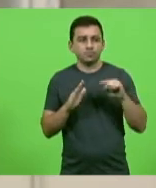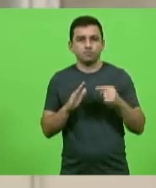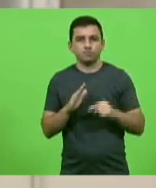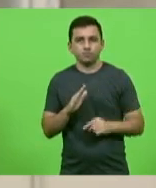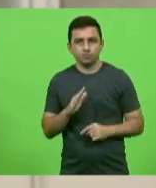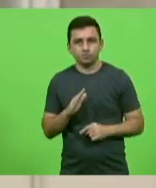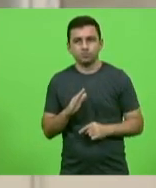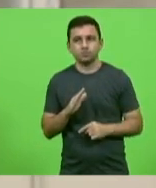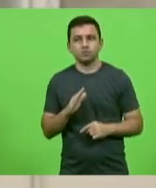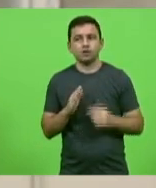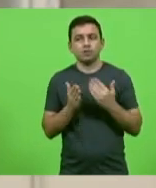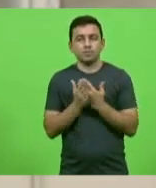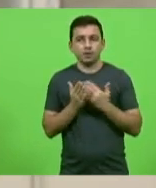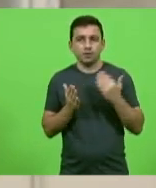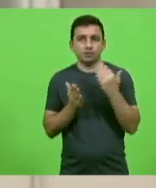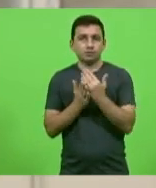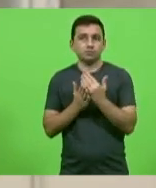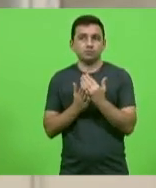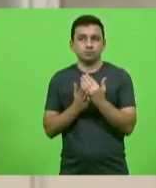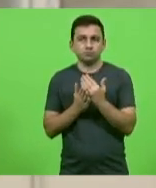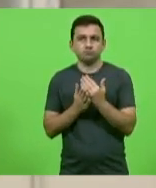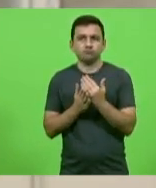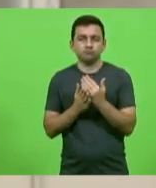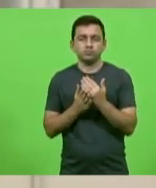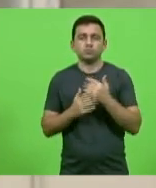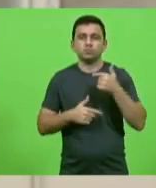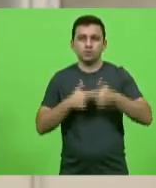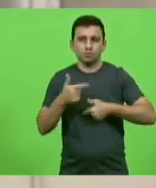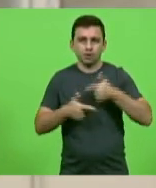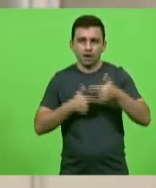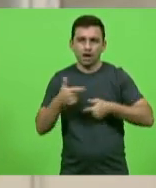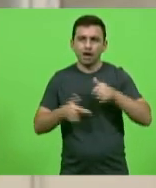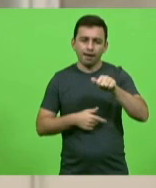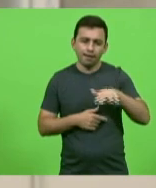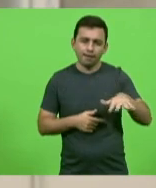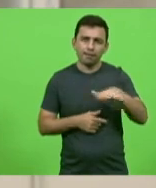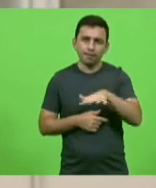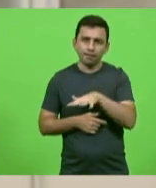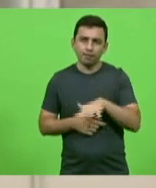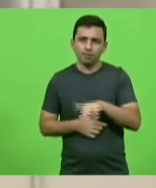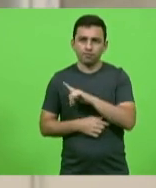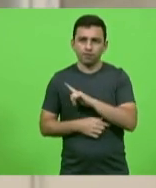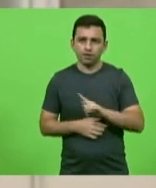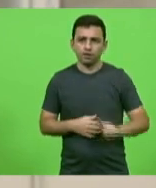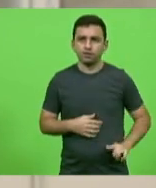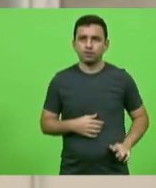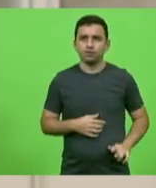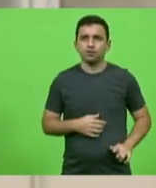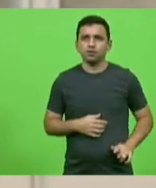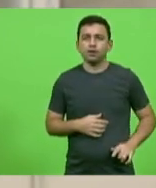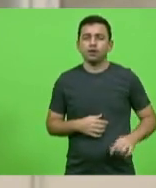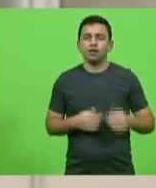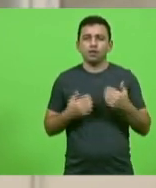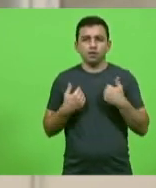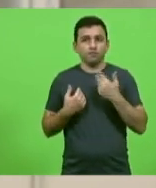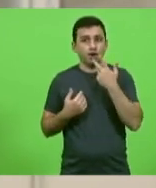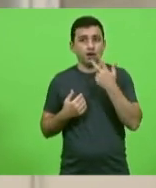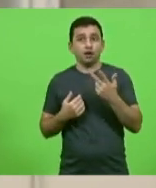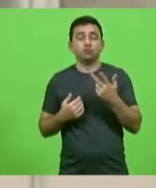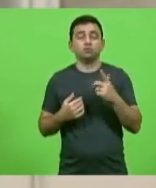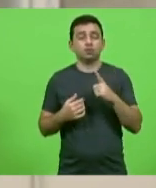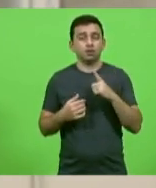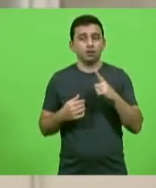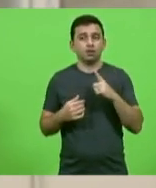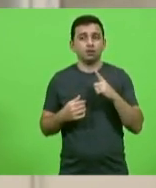e extensão a atuação em todas as áreas de governo e aqui faço um